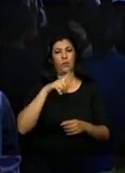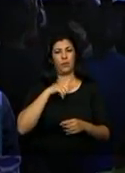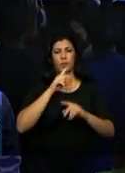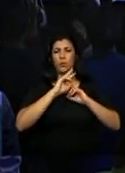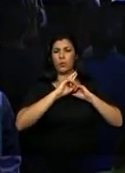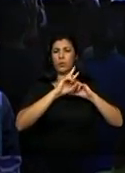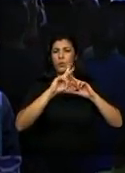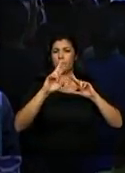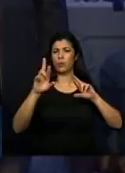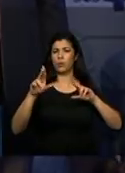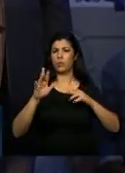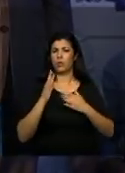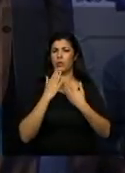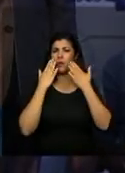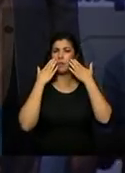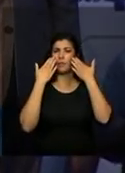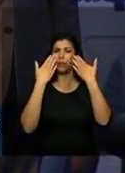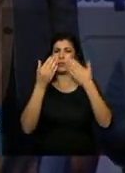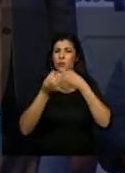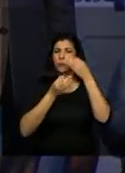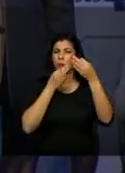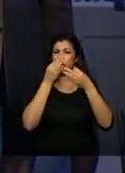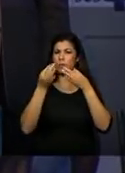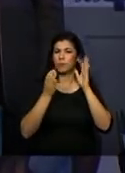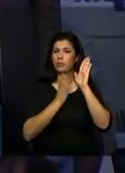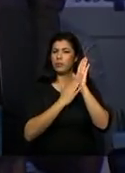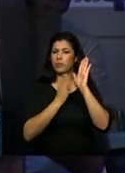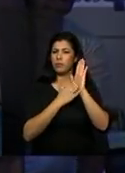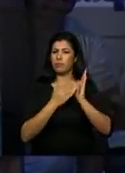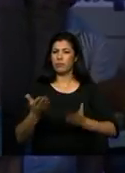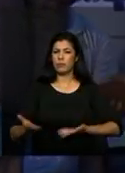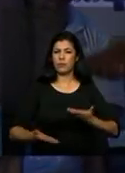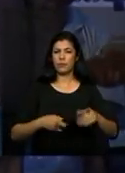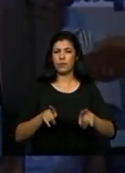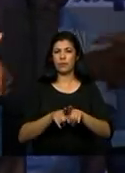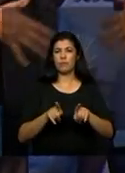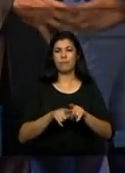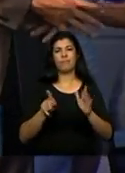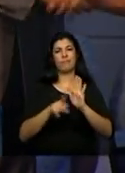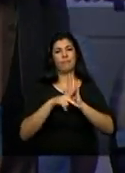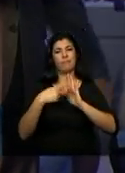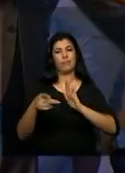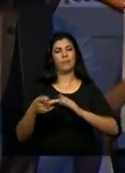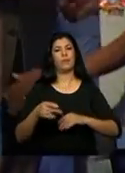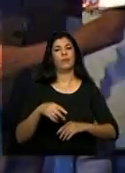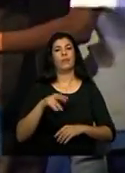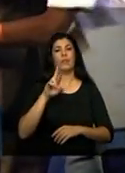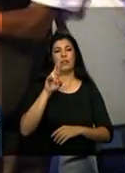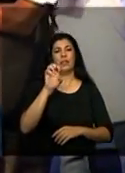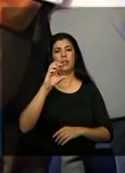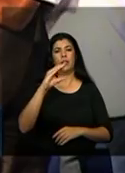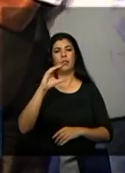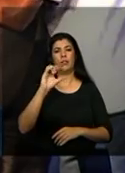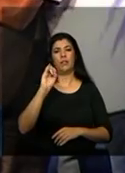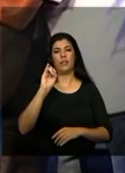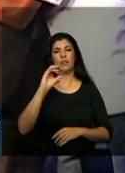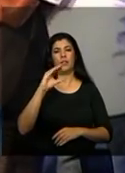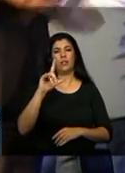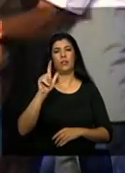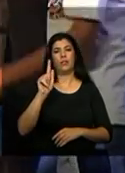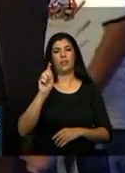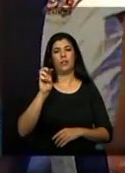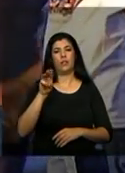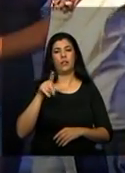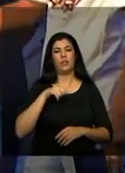de soluções, tecnologias e serviços disponíveis para reciclagem e tratamento de resíduos sólidos, além de empresas